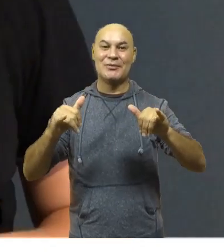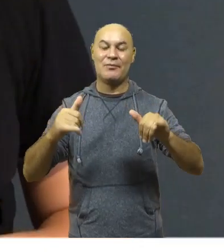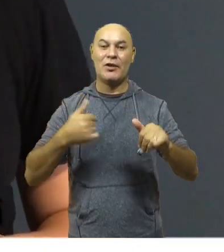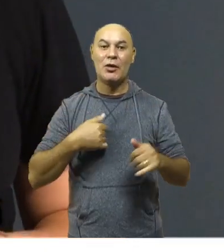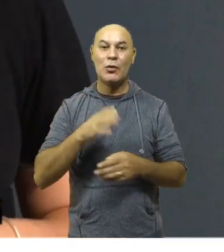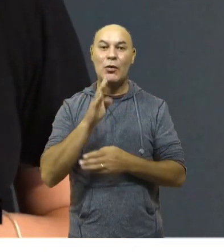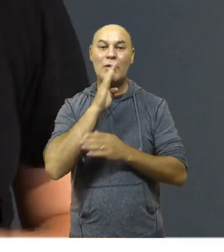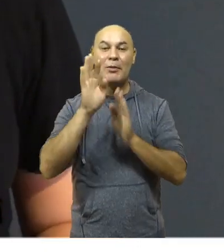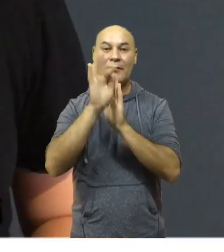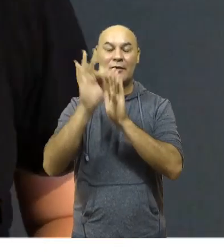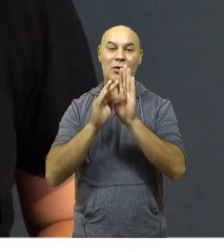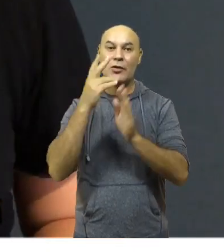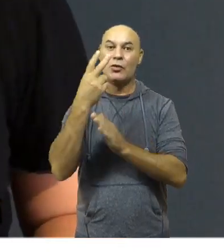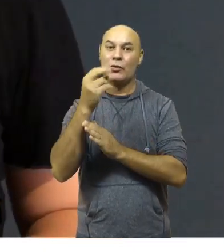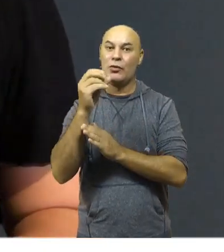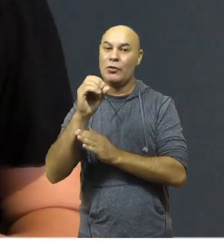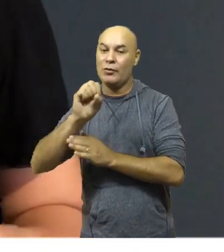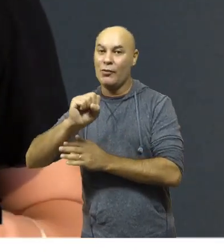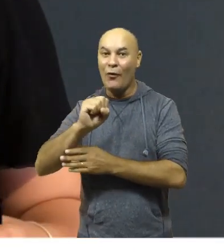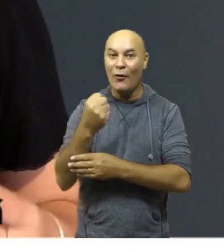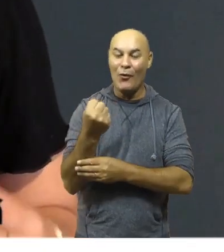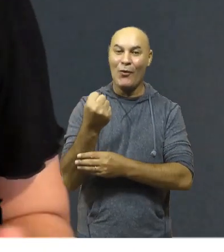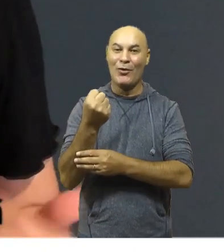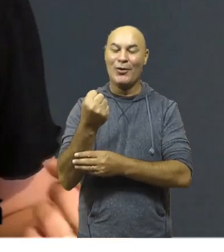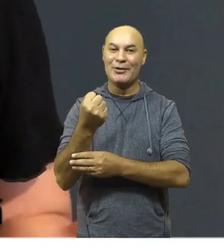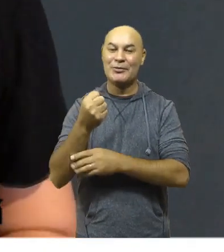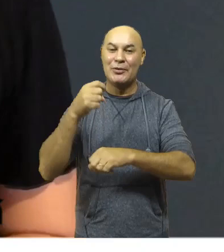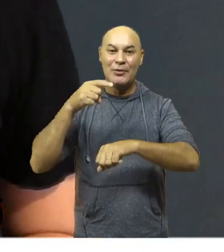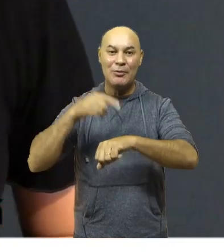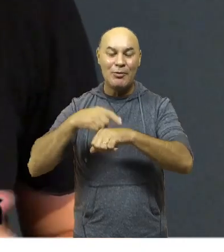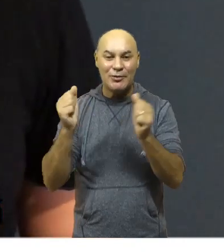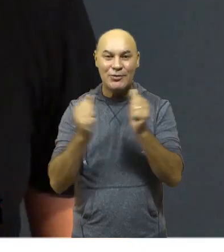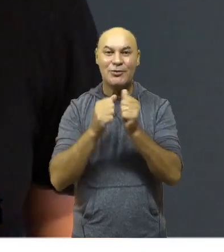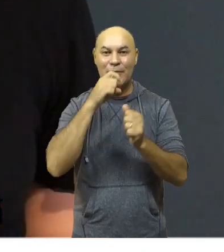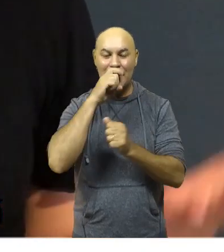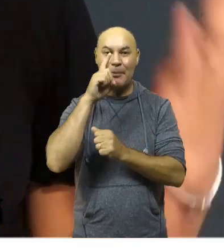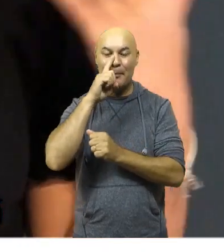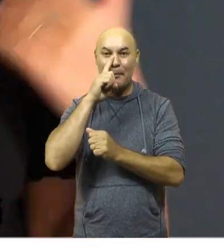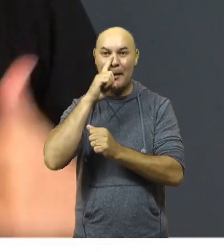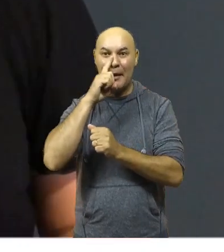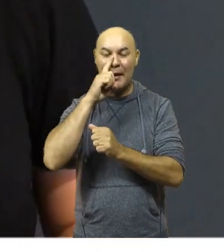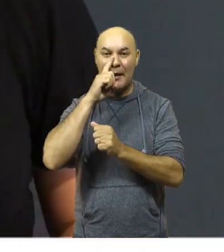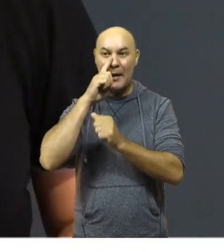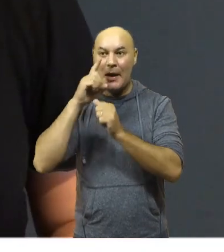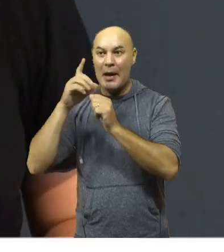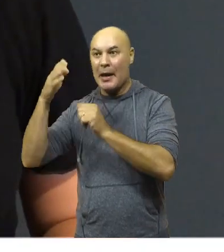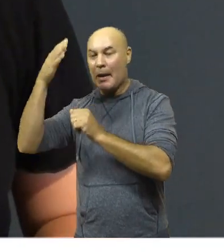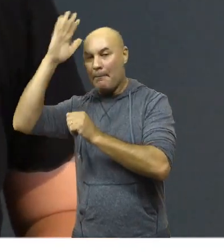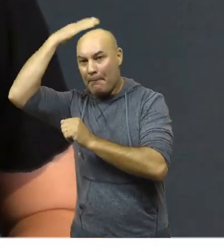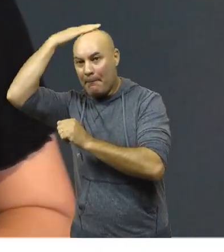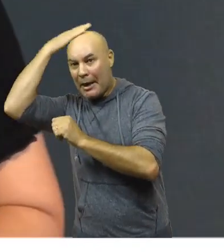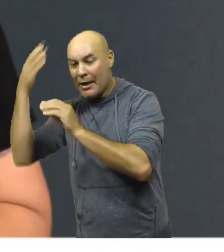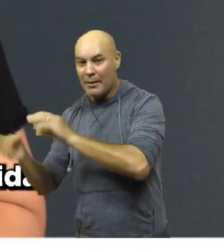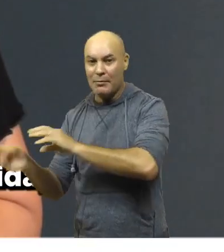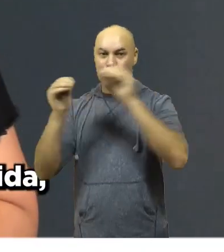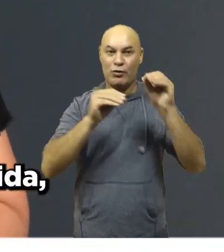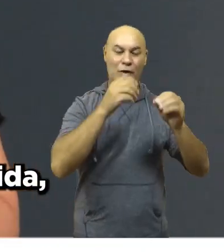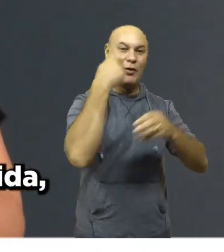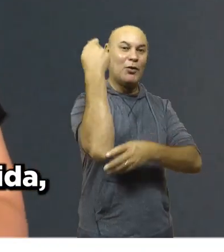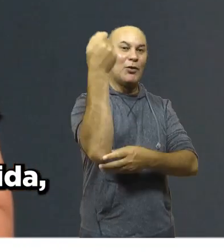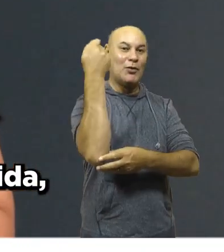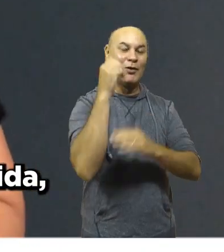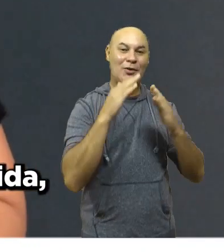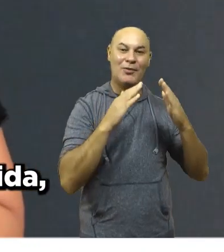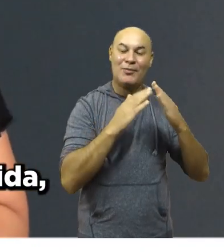a IBFC no ano de 2008, quando eu vim com os meus pais do Paraná para morar aqui no Rio Grande do Sul. Eu